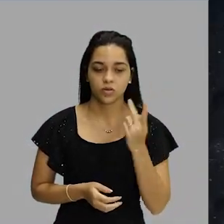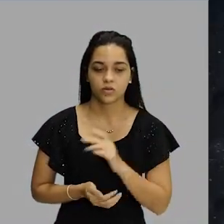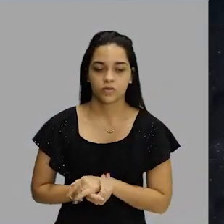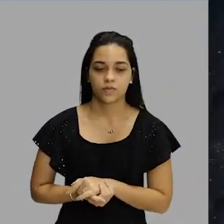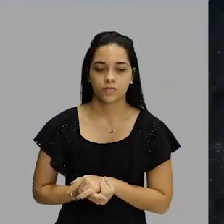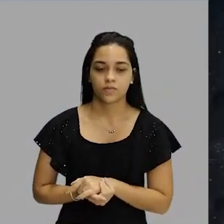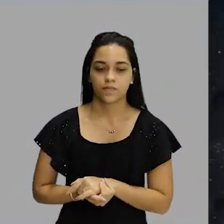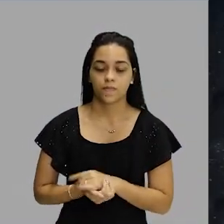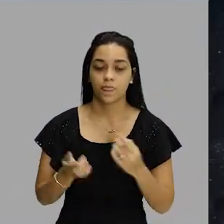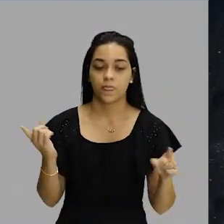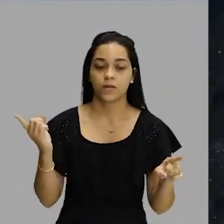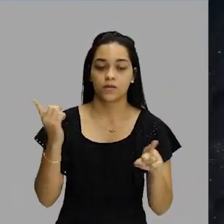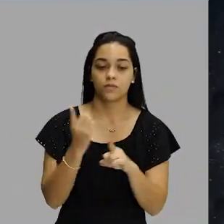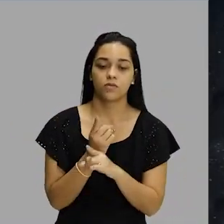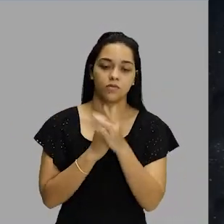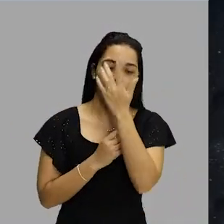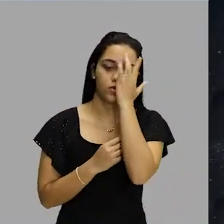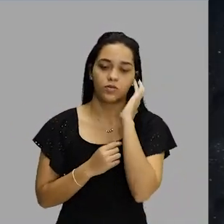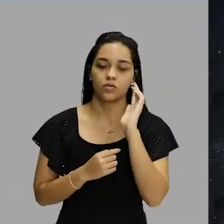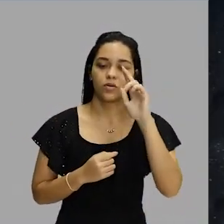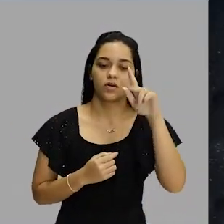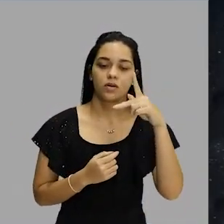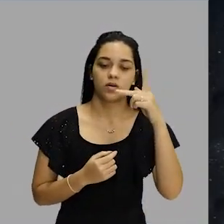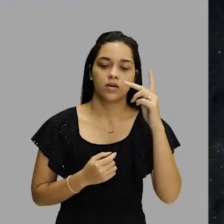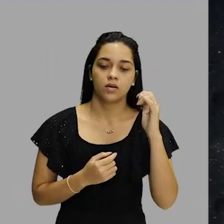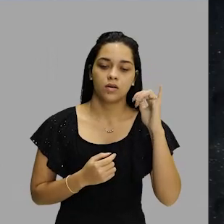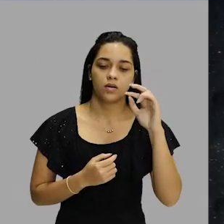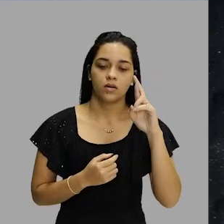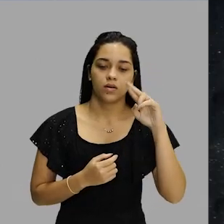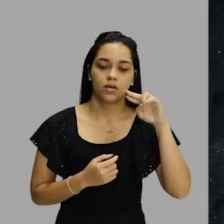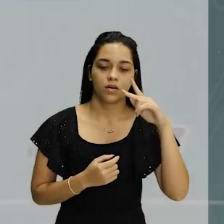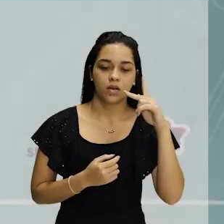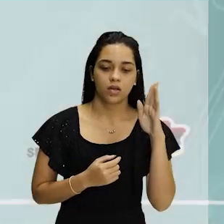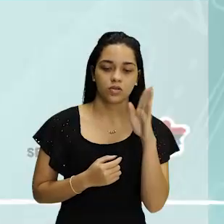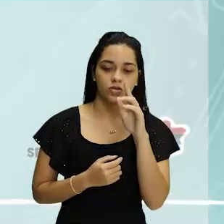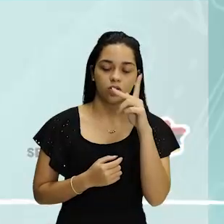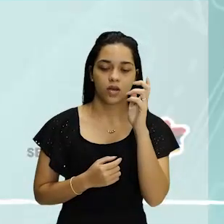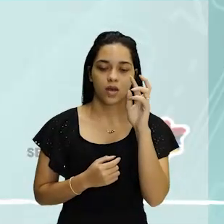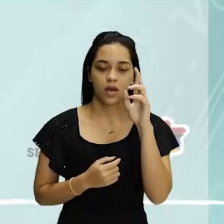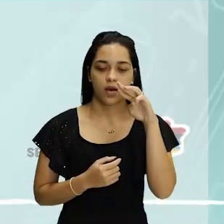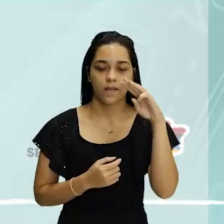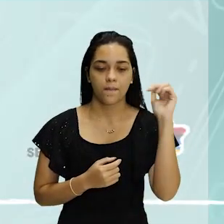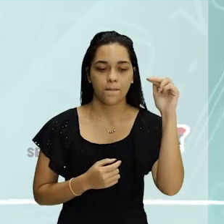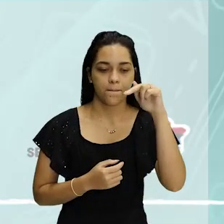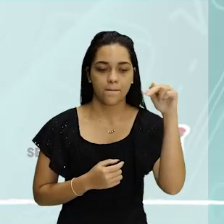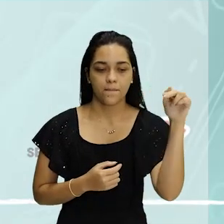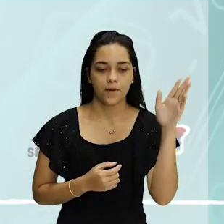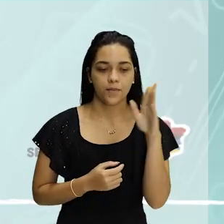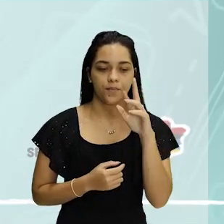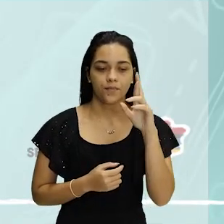como bacilo de Koch, justamente por causa do cara que conseguiu descobrir esse tipo